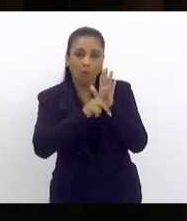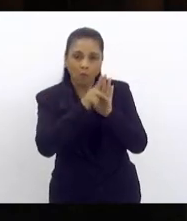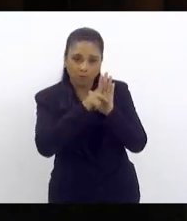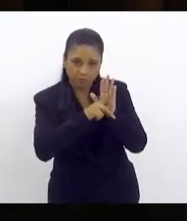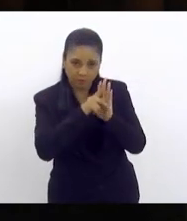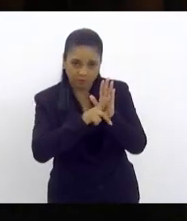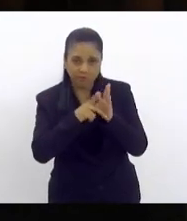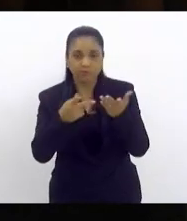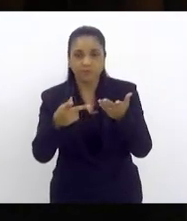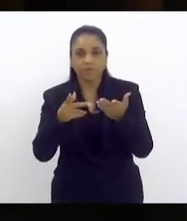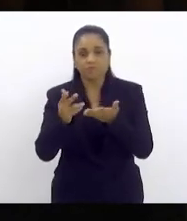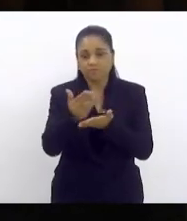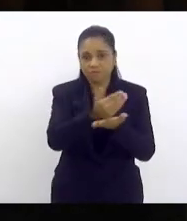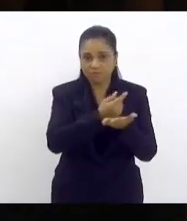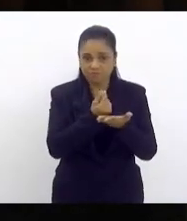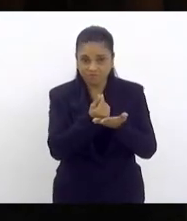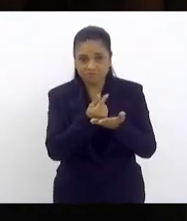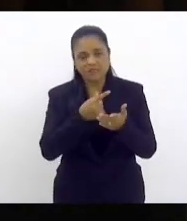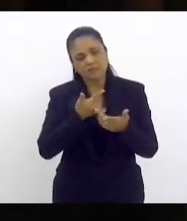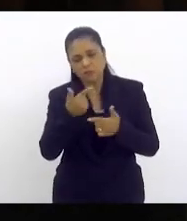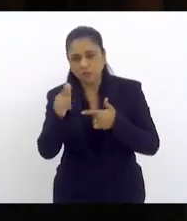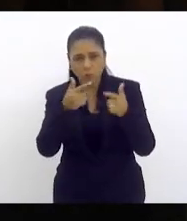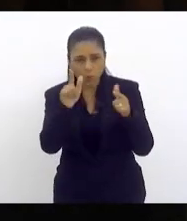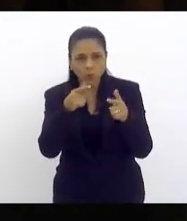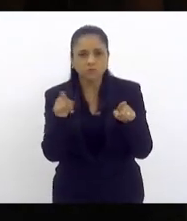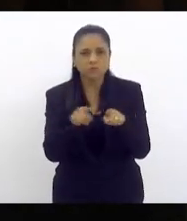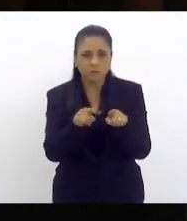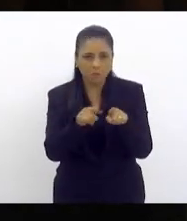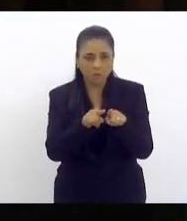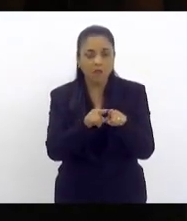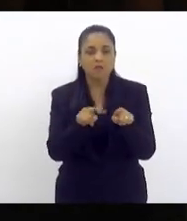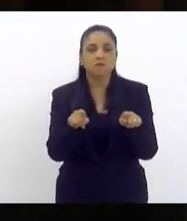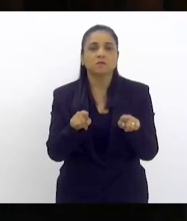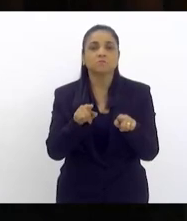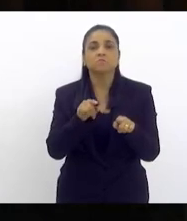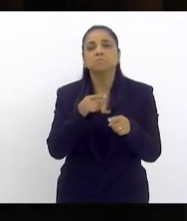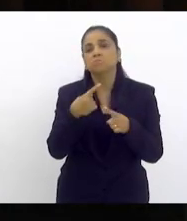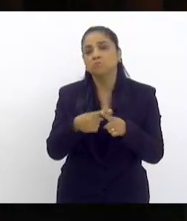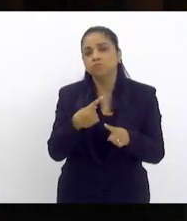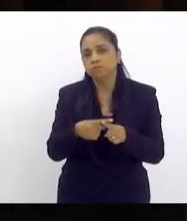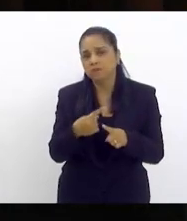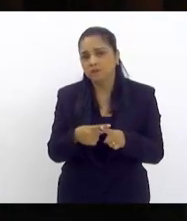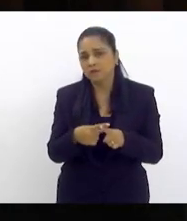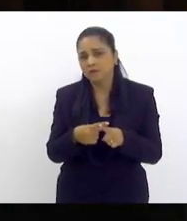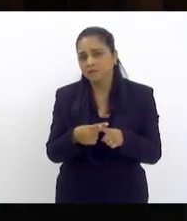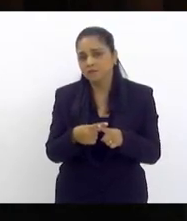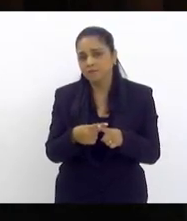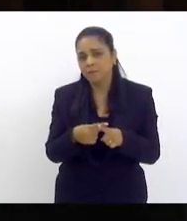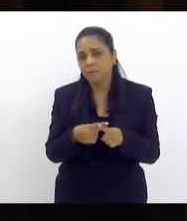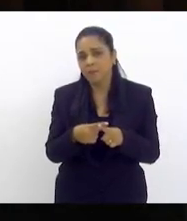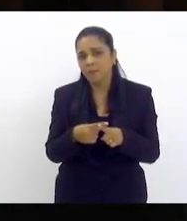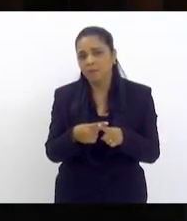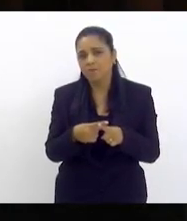governamentais fazendo esse tipo de situação justamente porque estamos